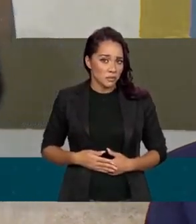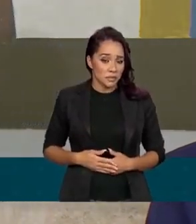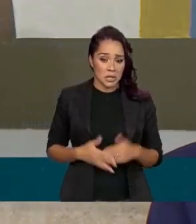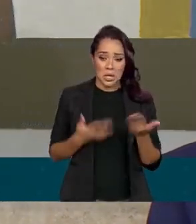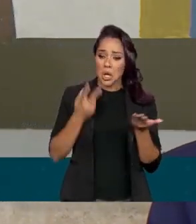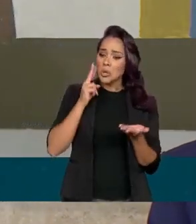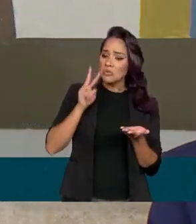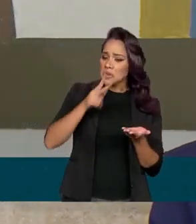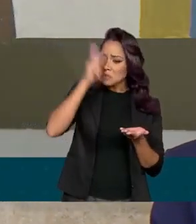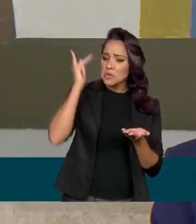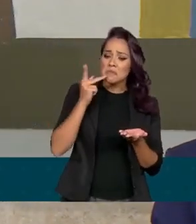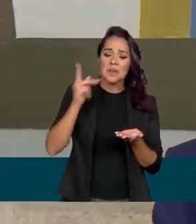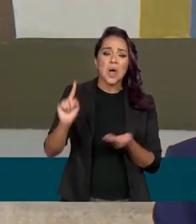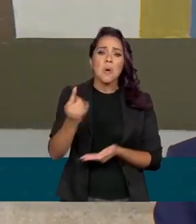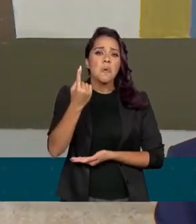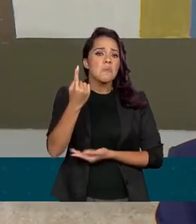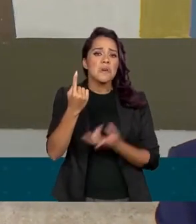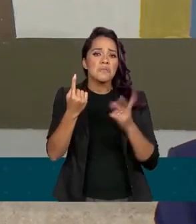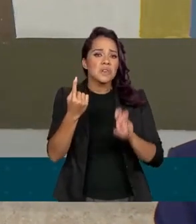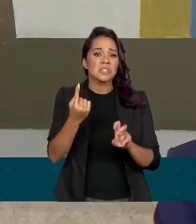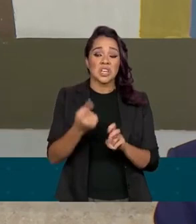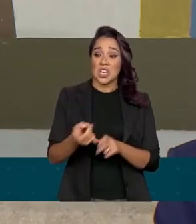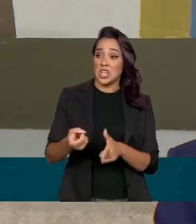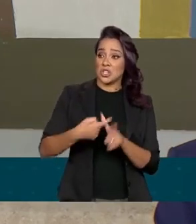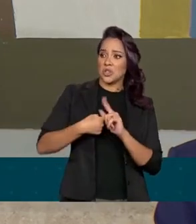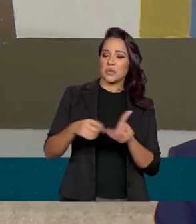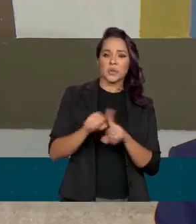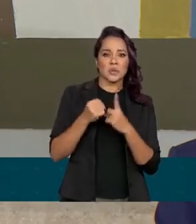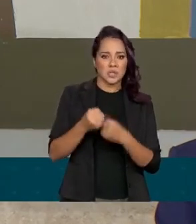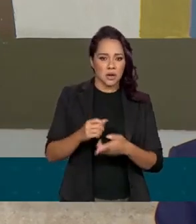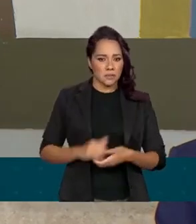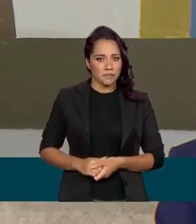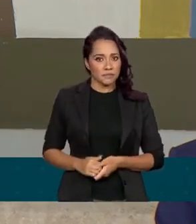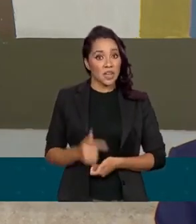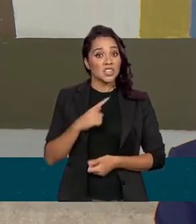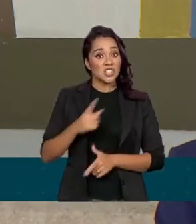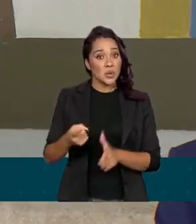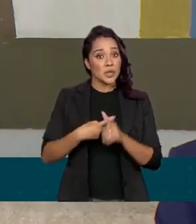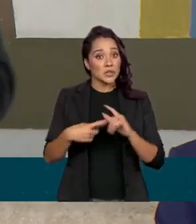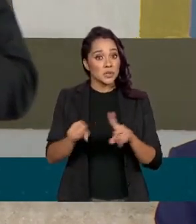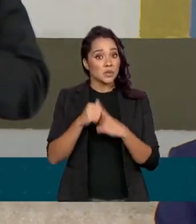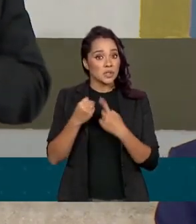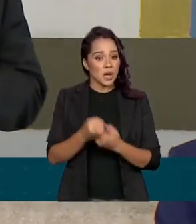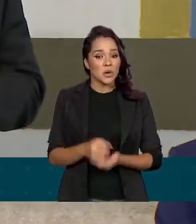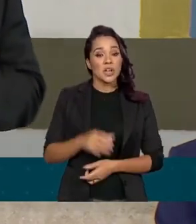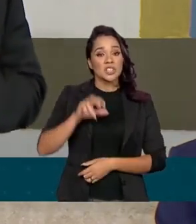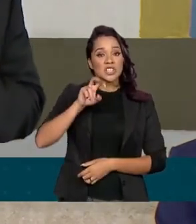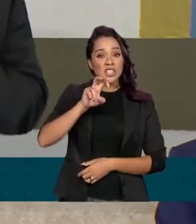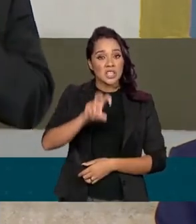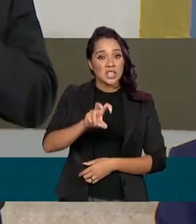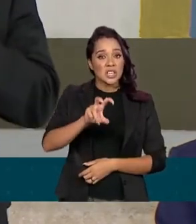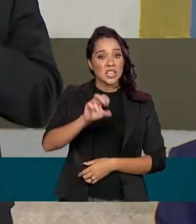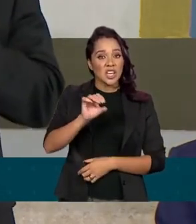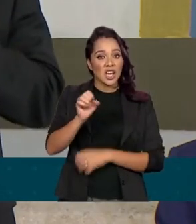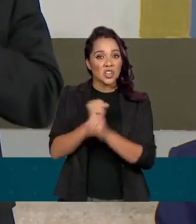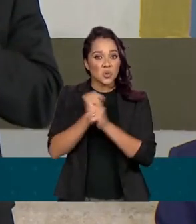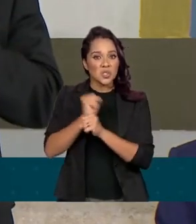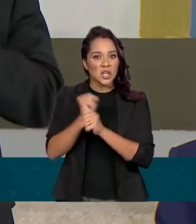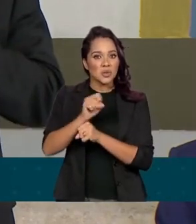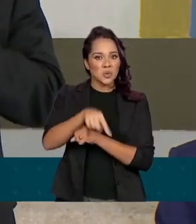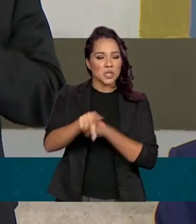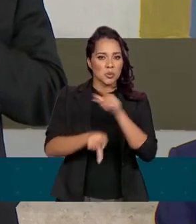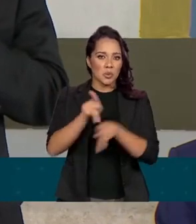não vejo essa gente falar uma vez em dívida social. Nós temos uma dívida social de 500 anos com esse